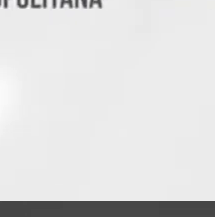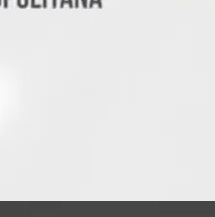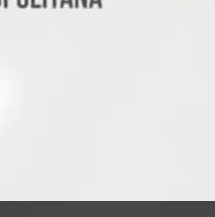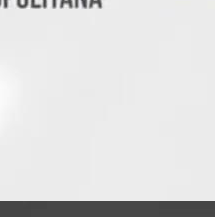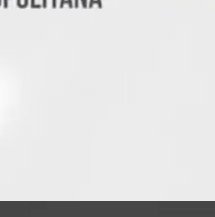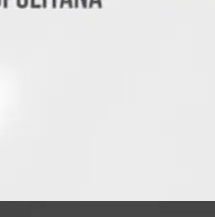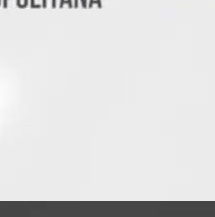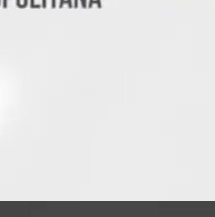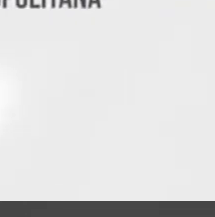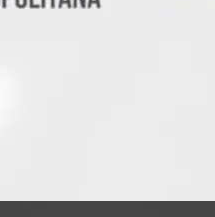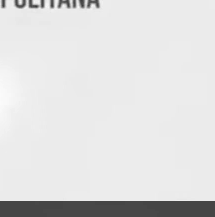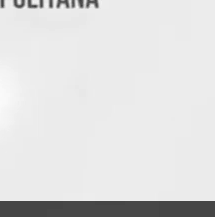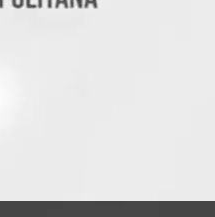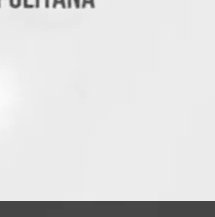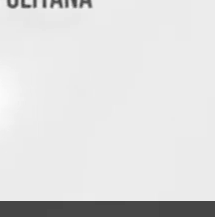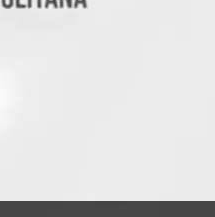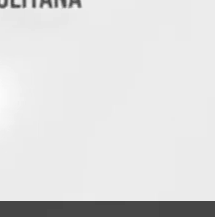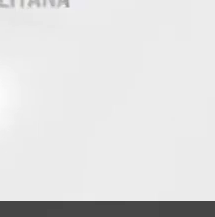E aí